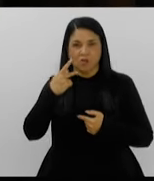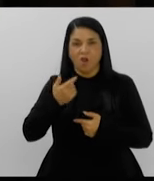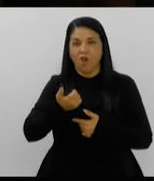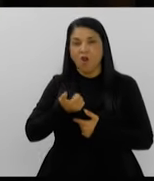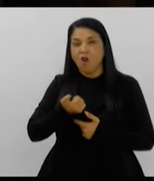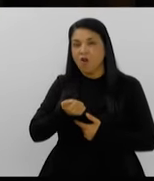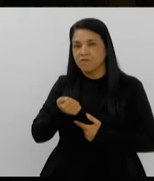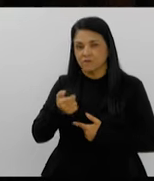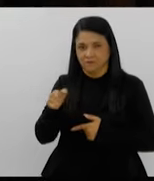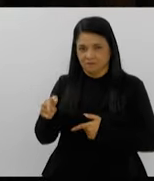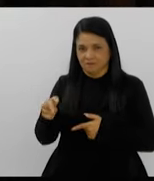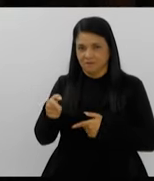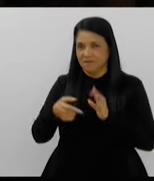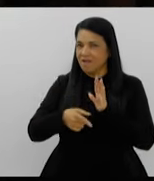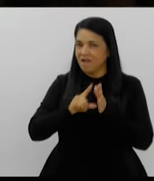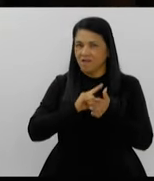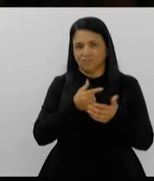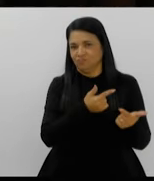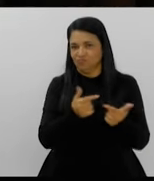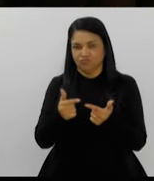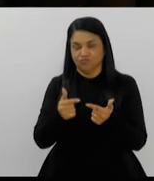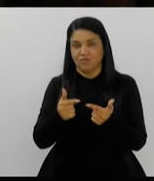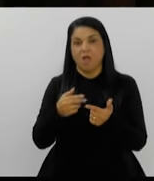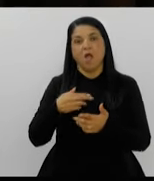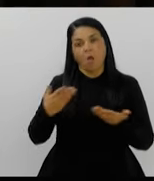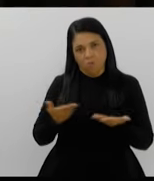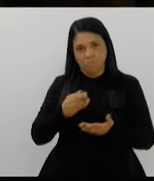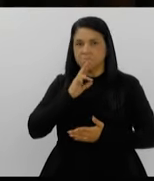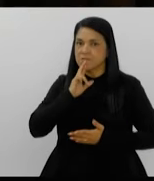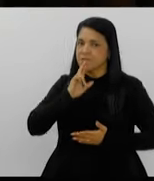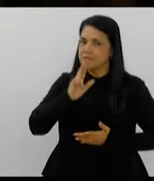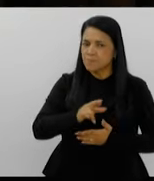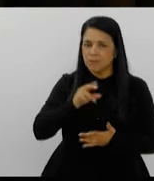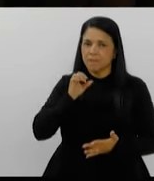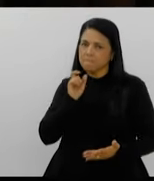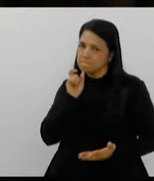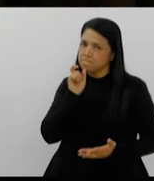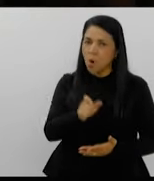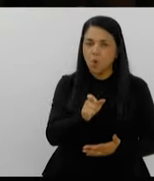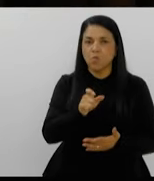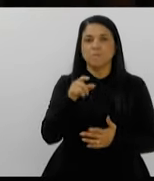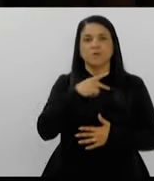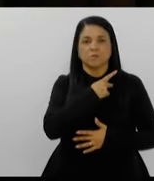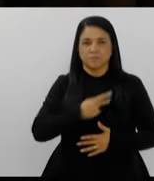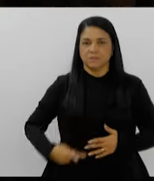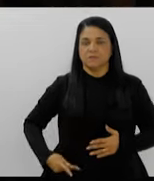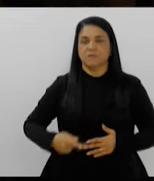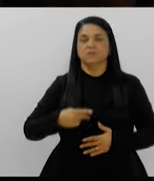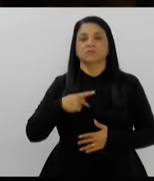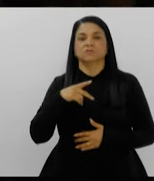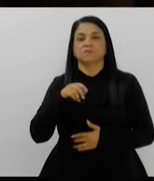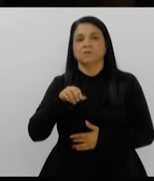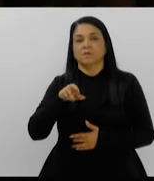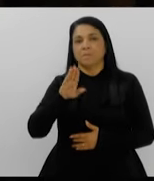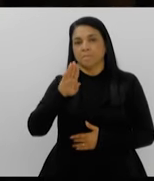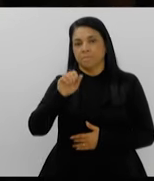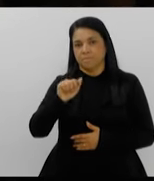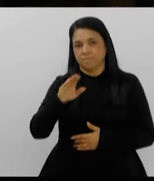antes vista e que merece a devida resposta muito bem dada e proferida pelo senhor presidente Rodrigo Bacelar. Obrigado,